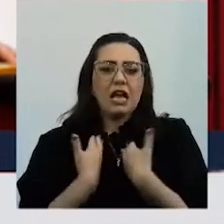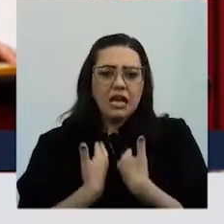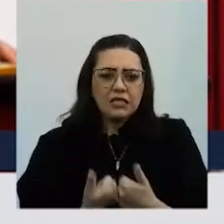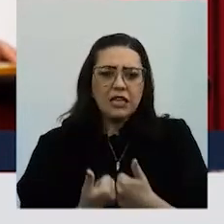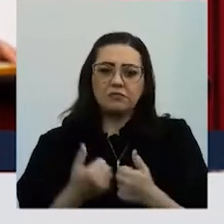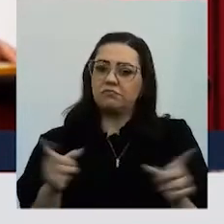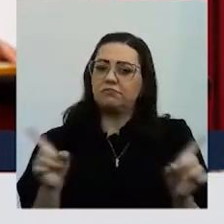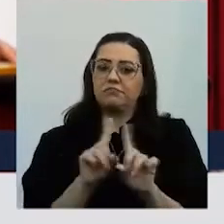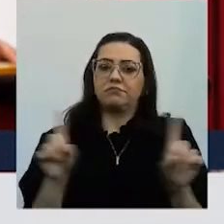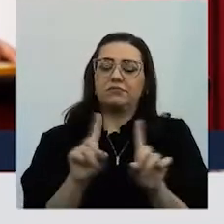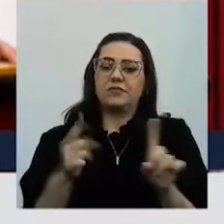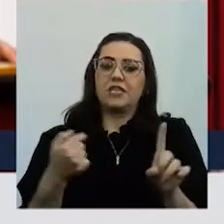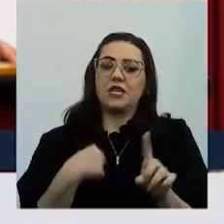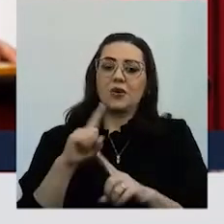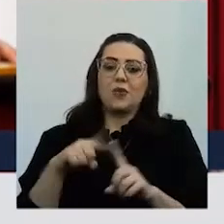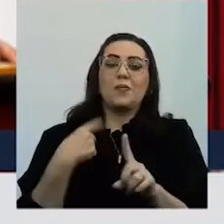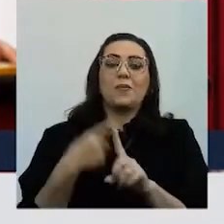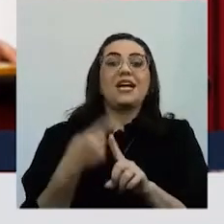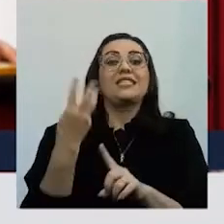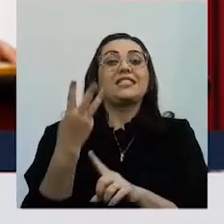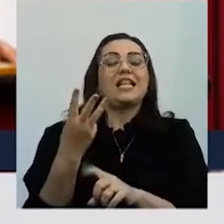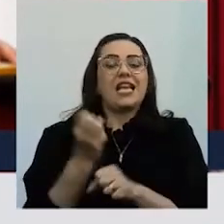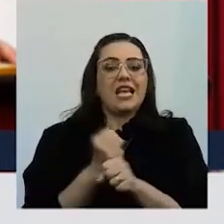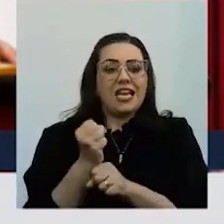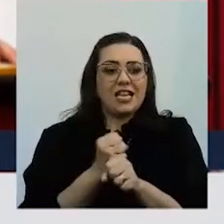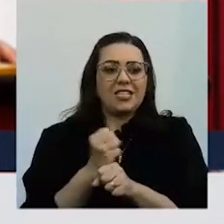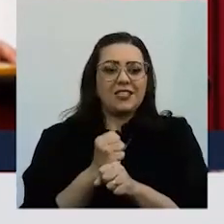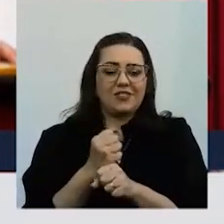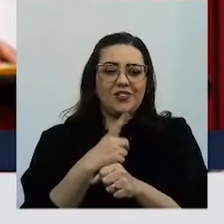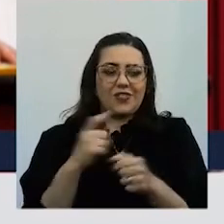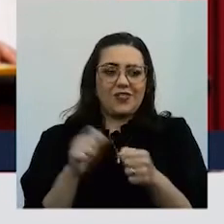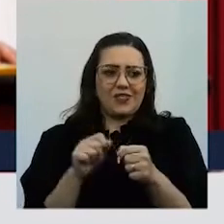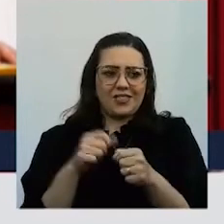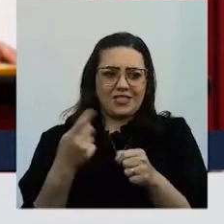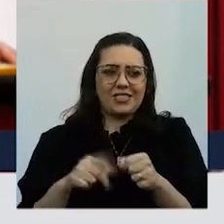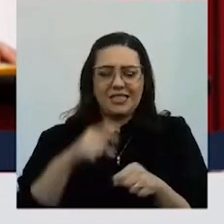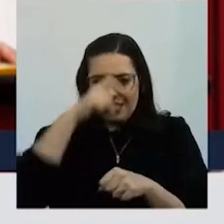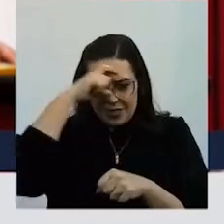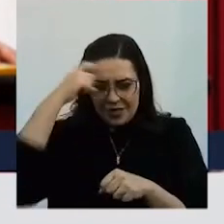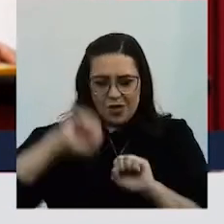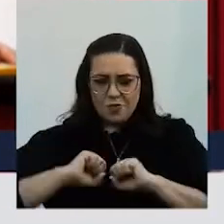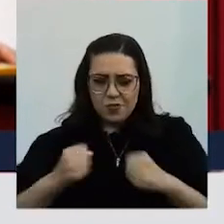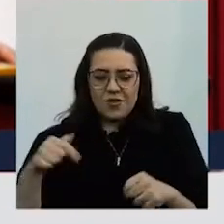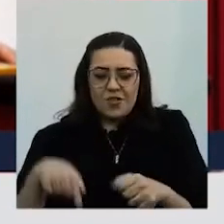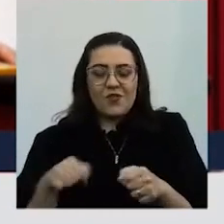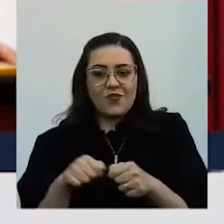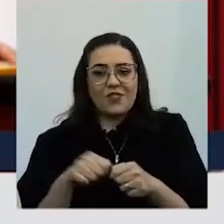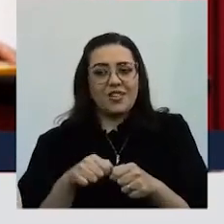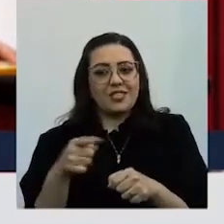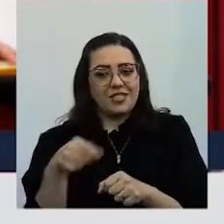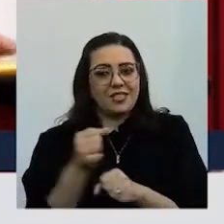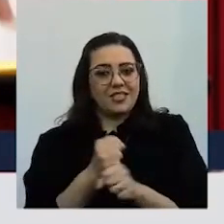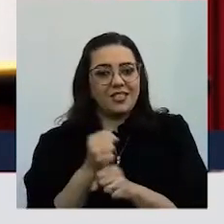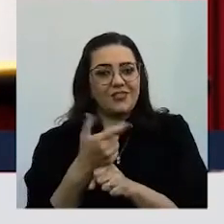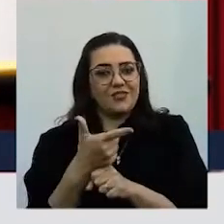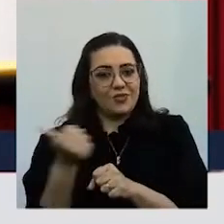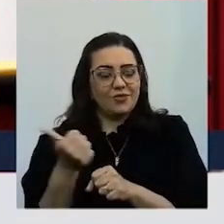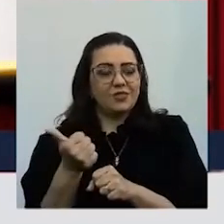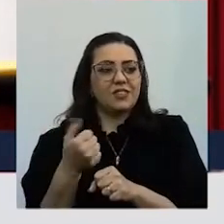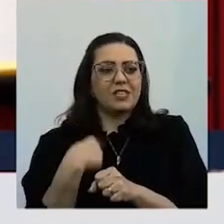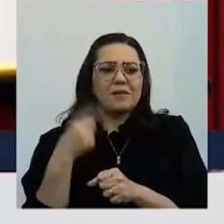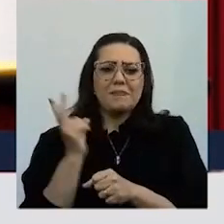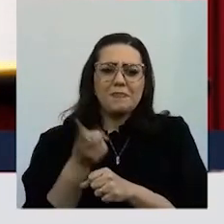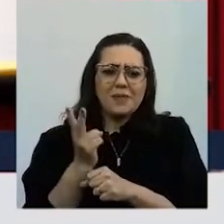mais 3 anos que faltam. Quero triplicar nesses 3 anos aquilo que a gente fez, que a gente tentar conseguir fazer. Mesmo